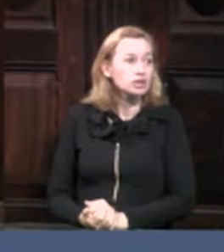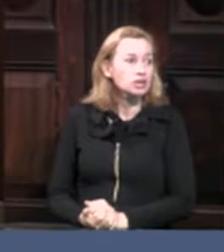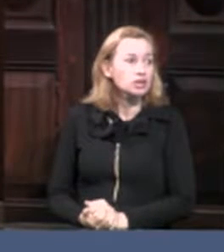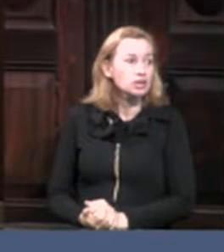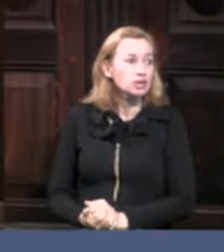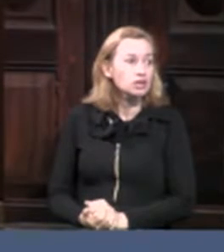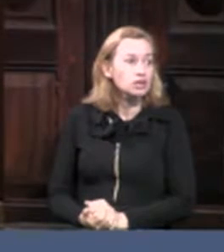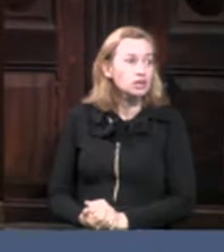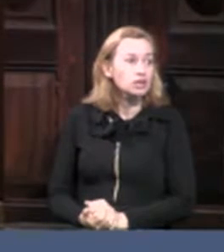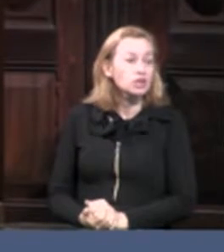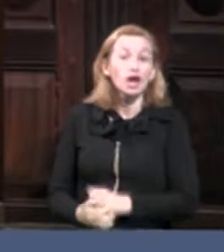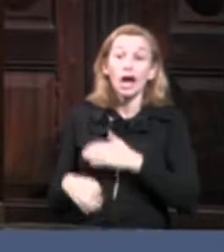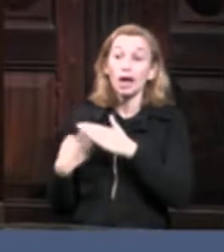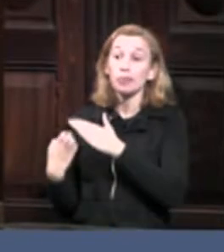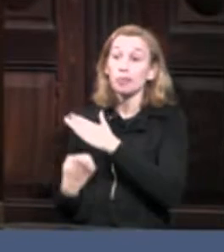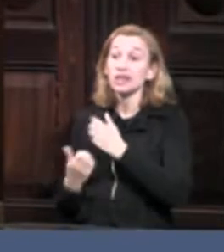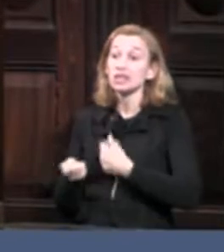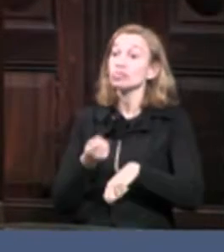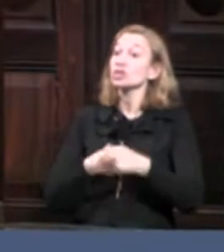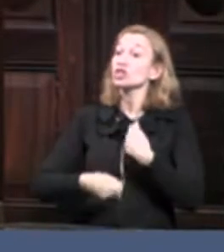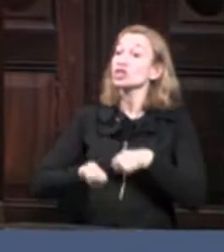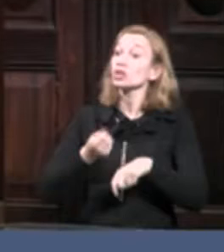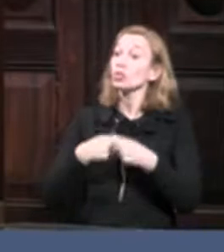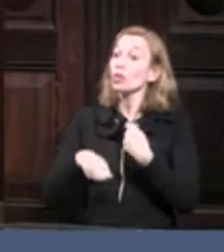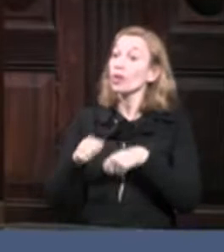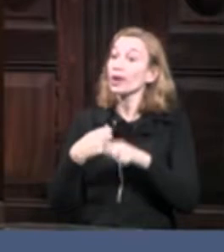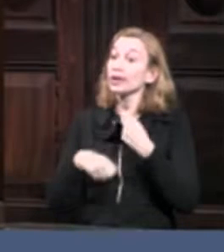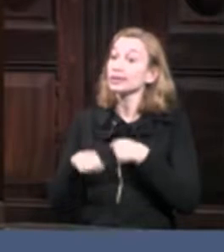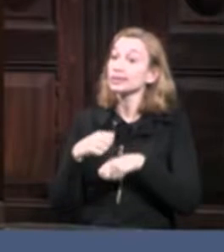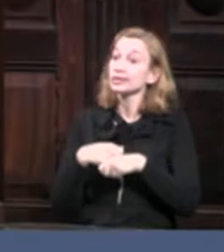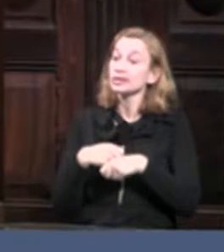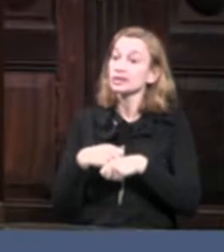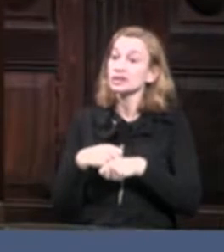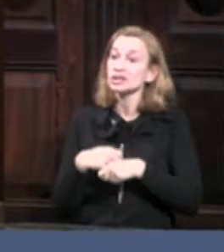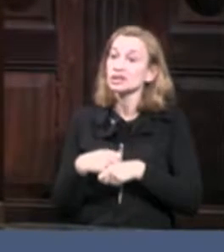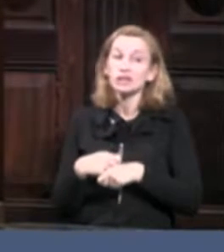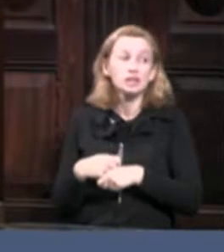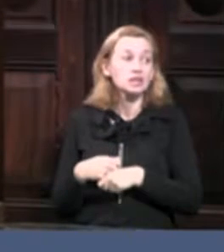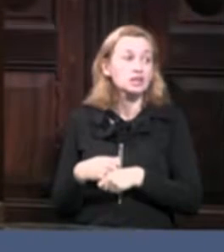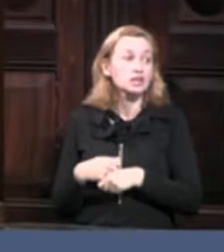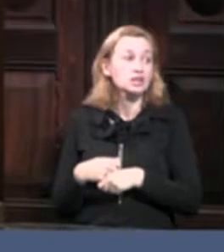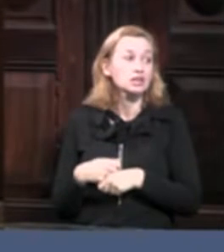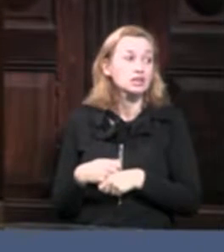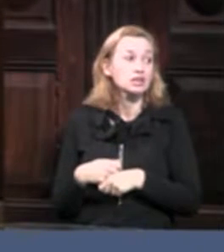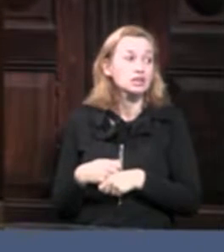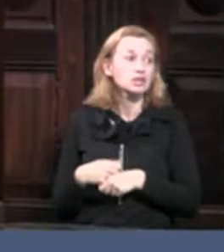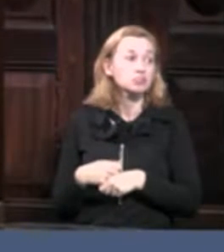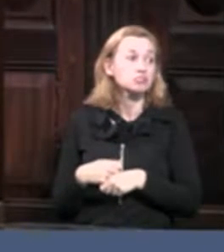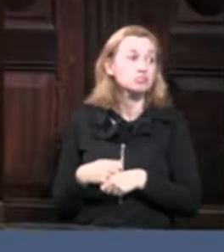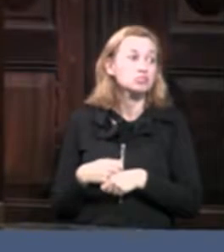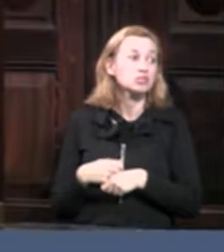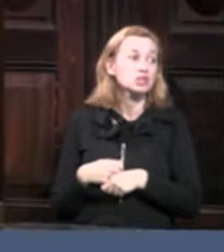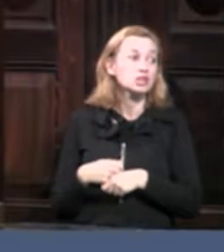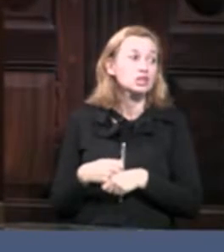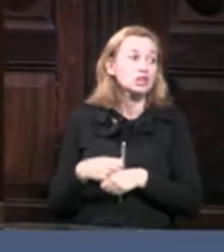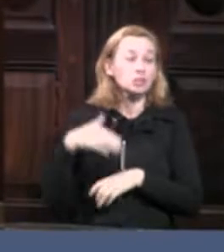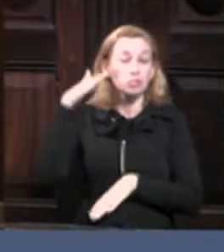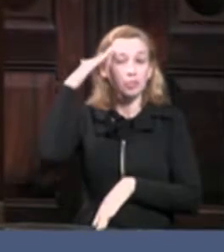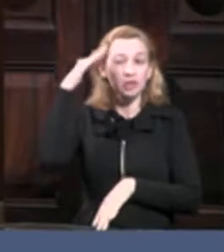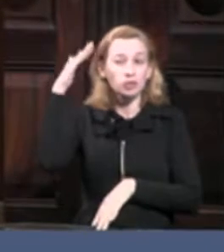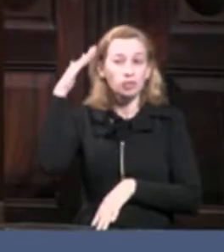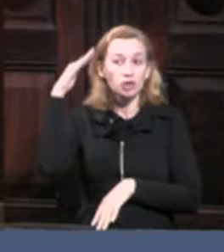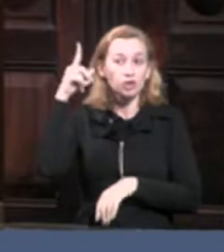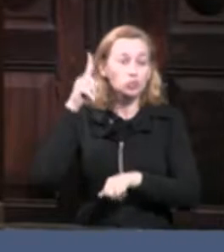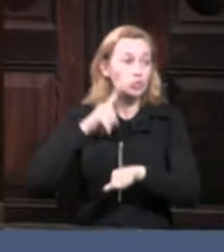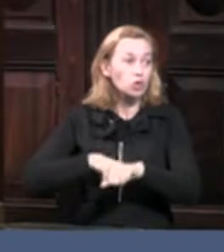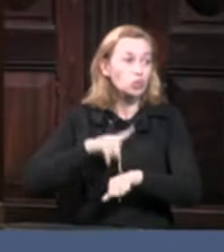a empresa controladora da concessão era formada, principalmente no primeiro momento, por